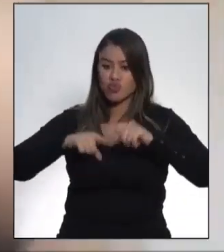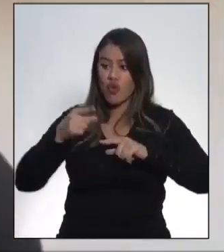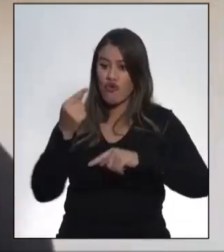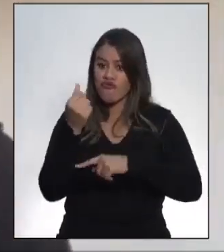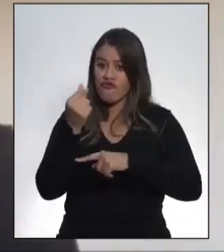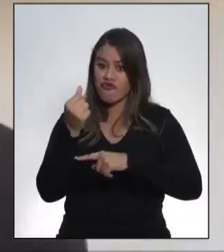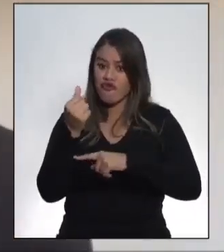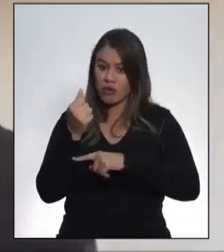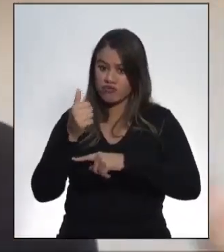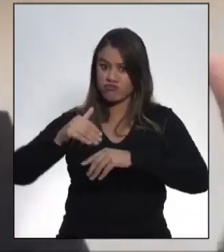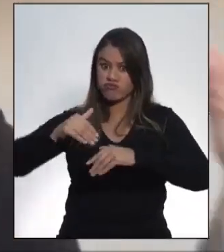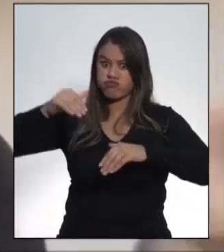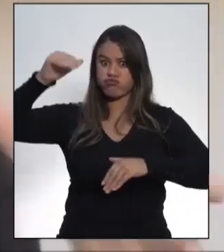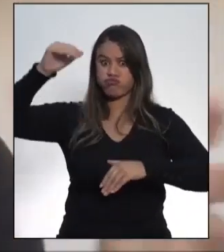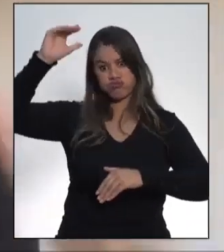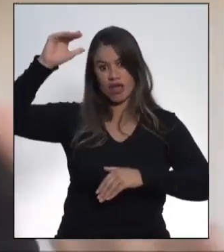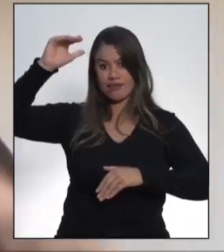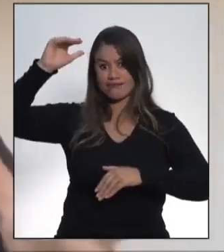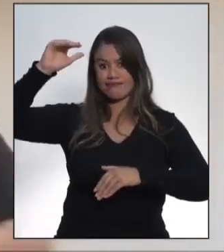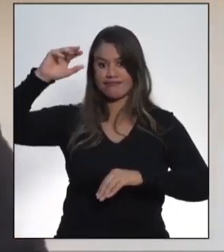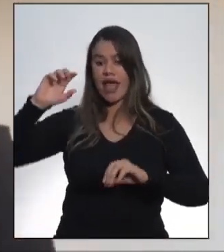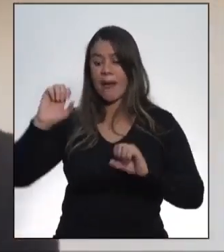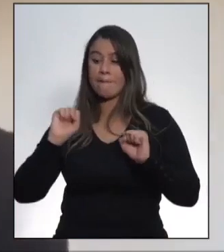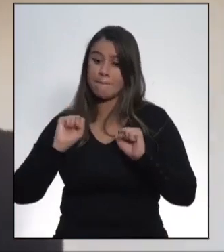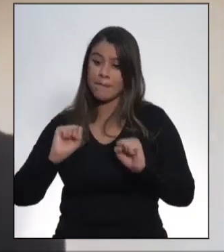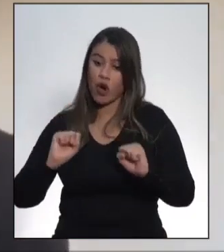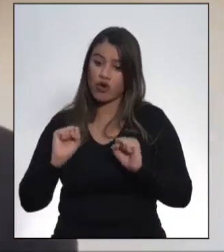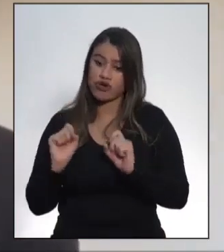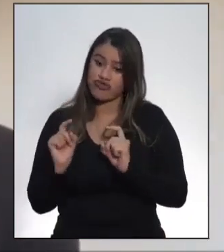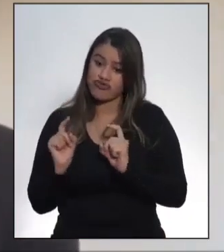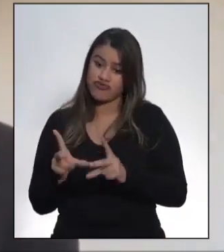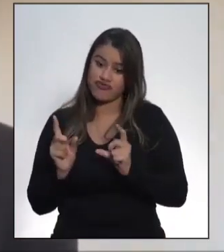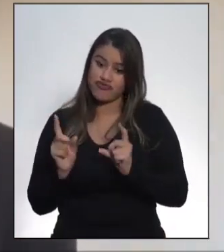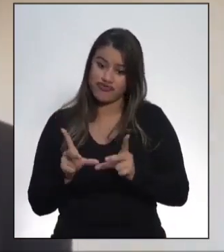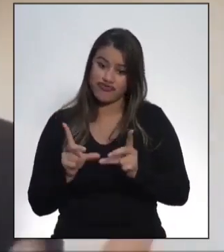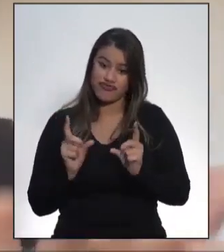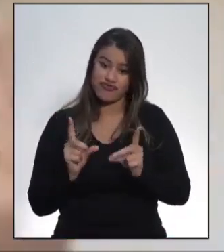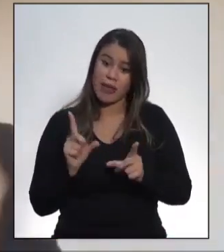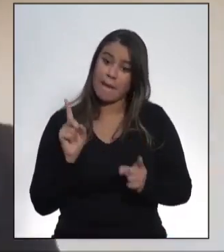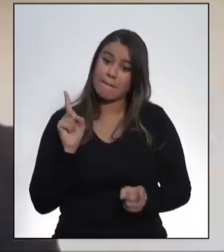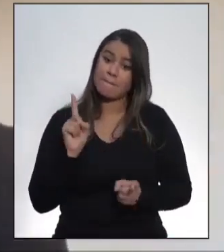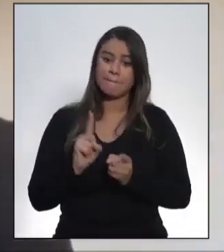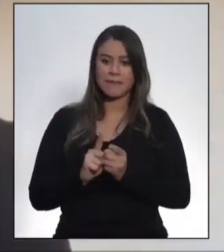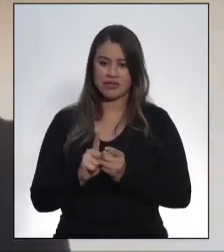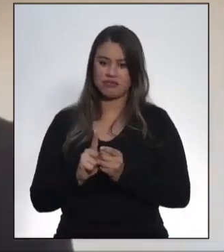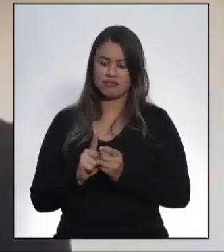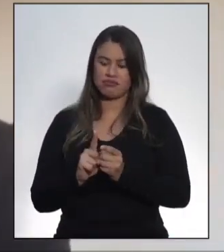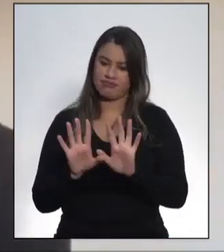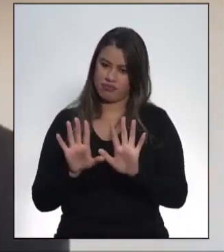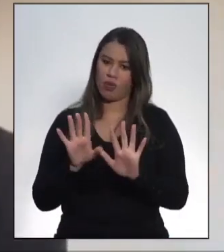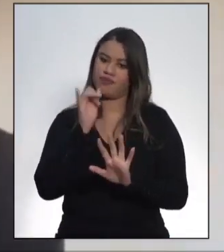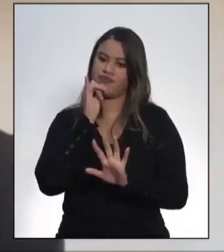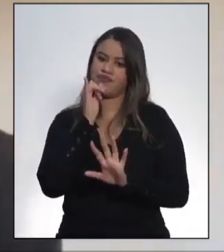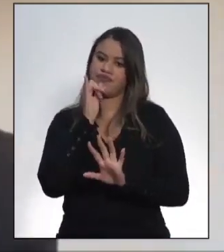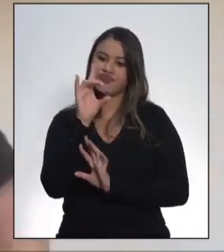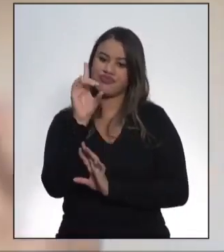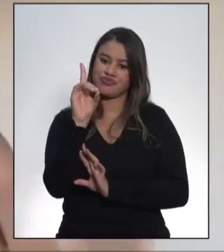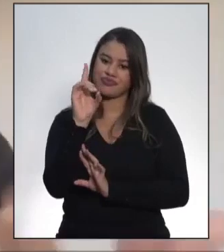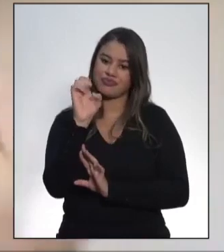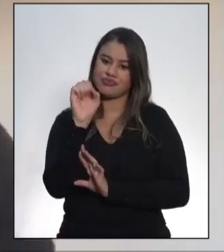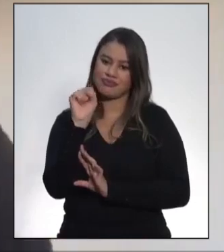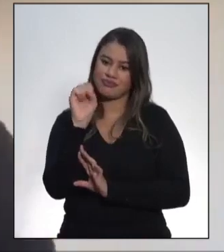alto, a tendência é que o volume de vendas seja menor. Vamos dar um exemplo, por exemplo, do Descomplica.